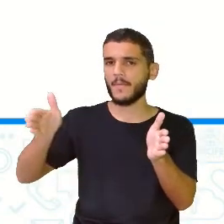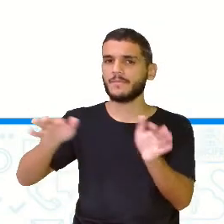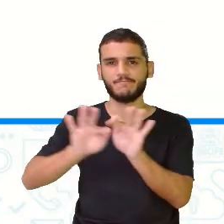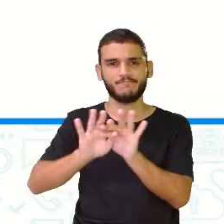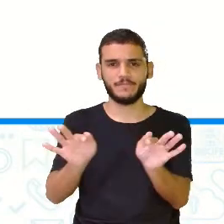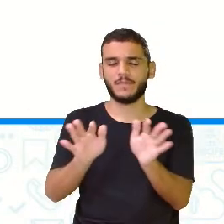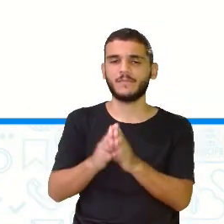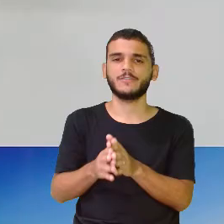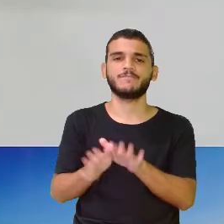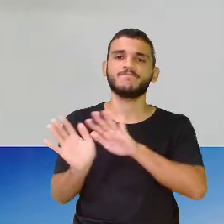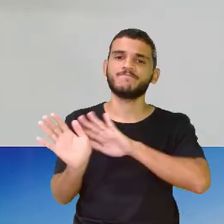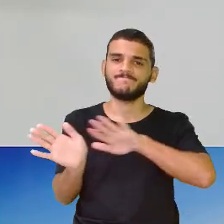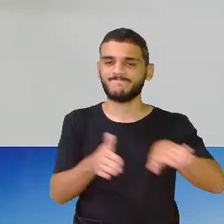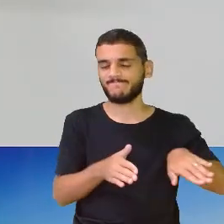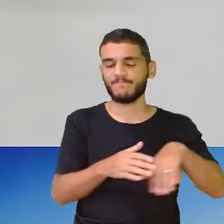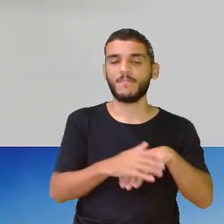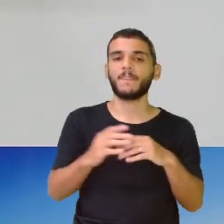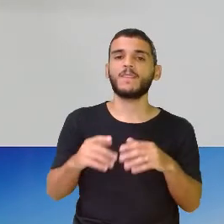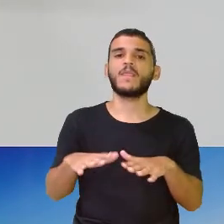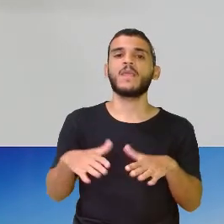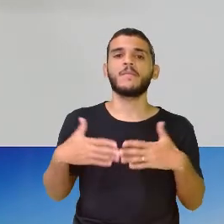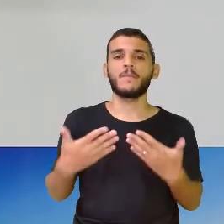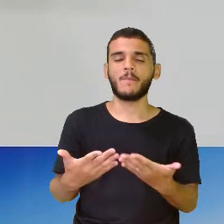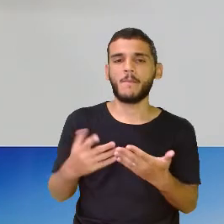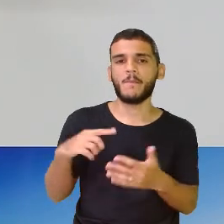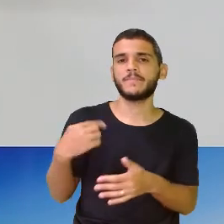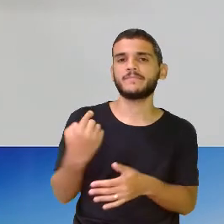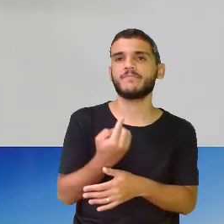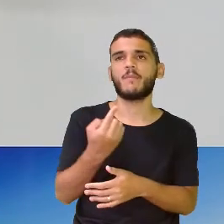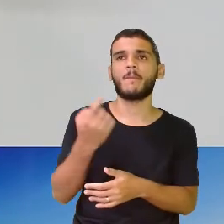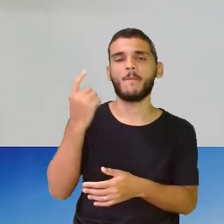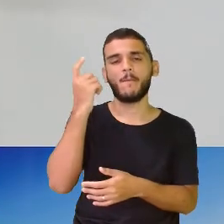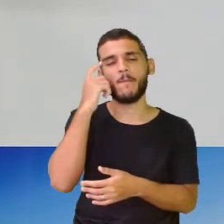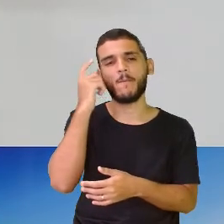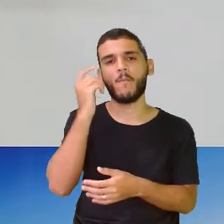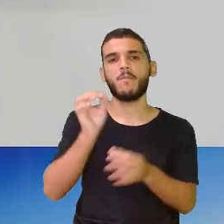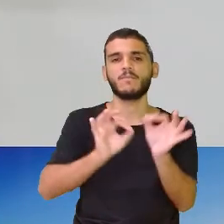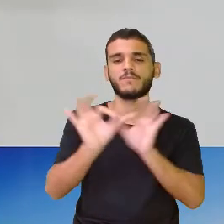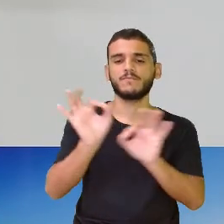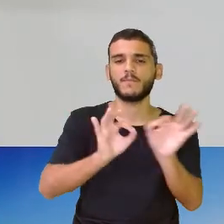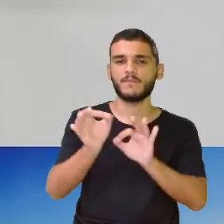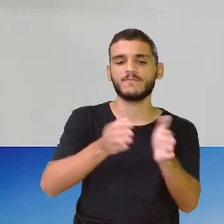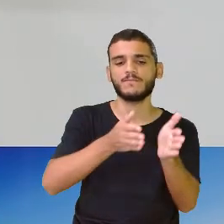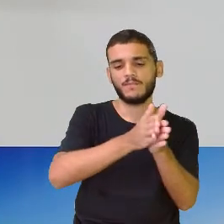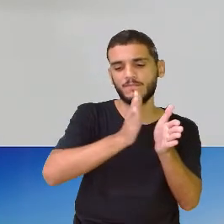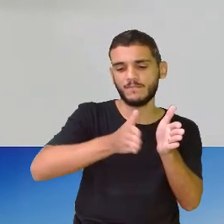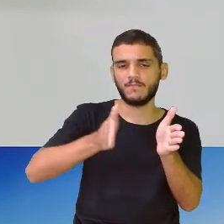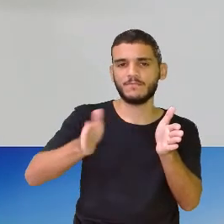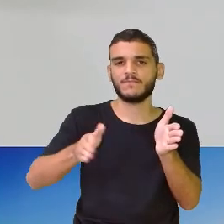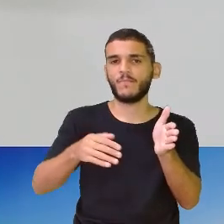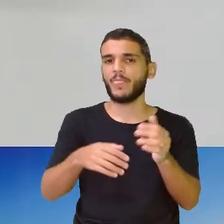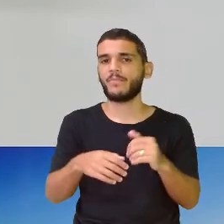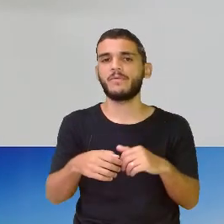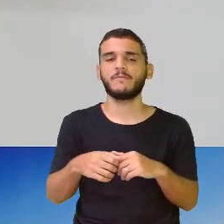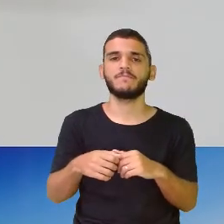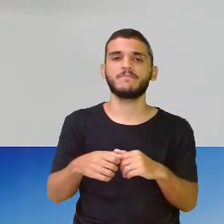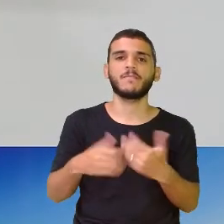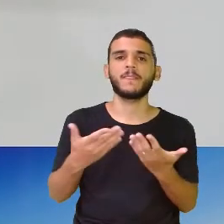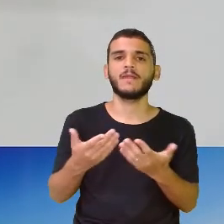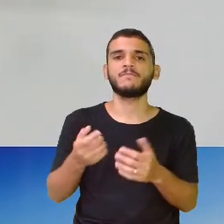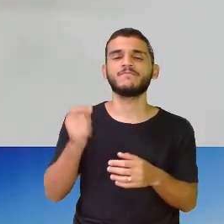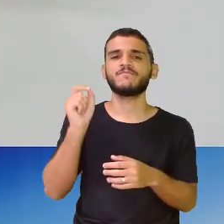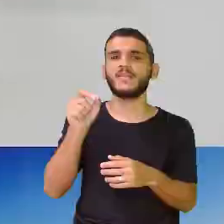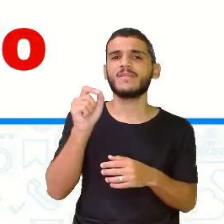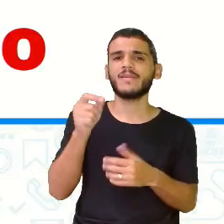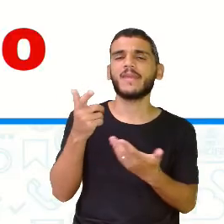Mas, quando a gente pensa na ordem, a gente também pensa em um grupo de palavras e pensa quem vem primeiro no dicionário. Por exemplo,